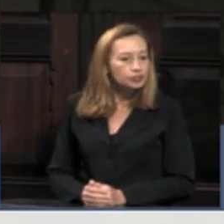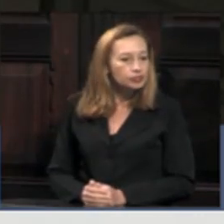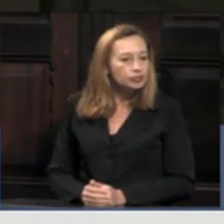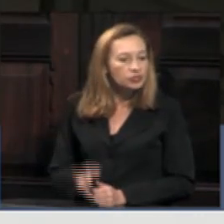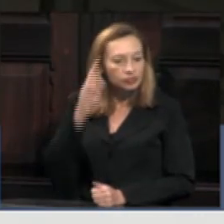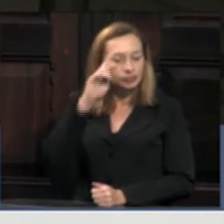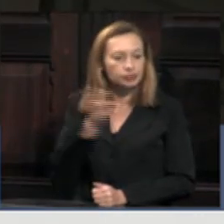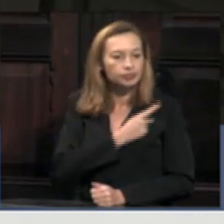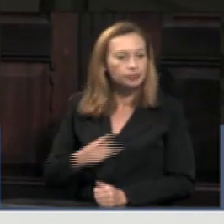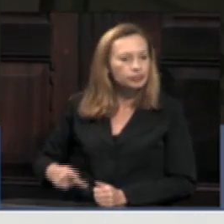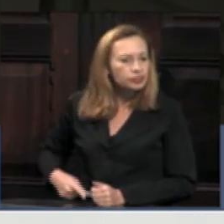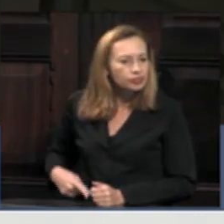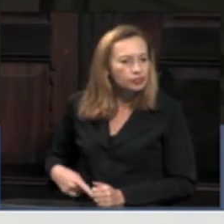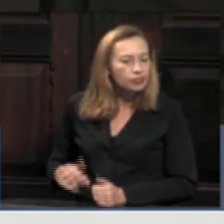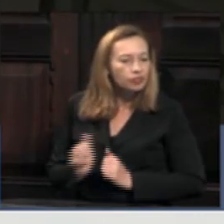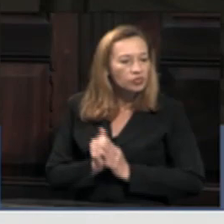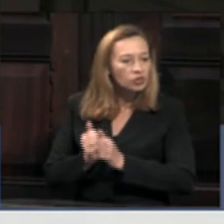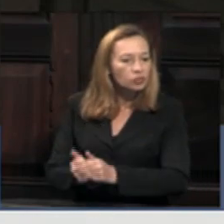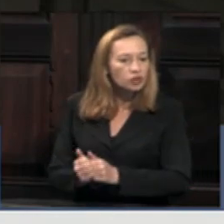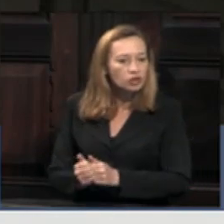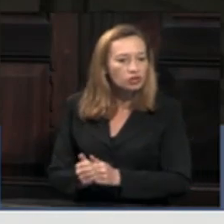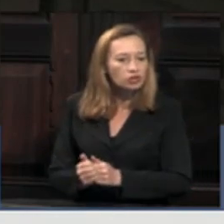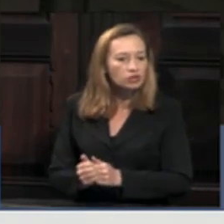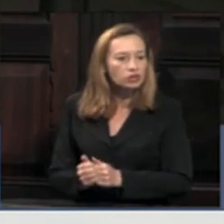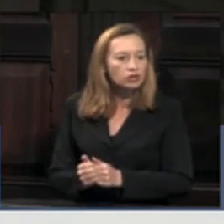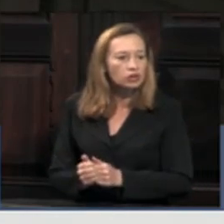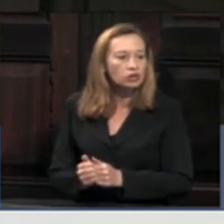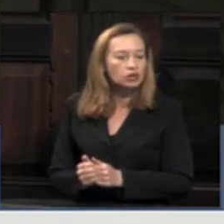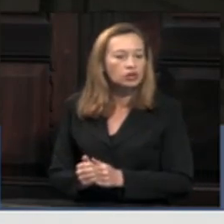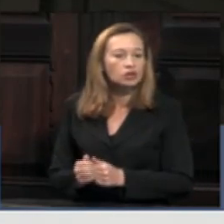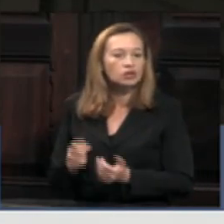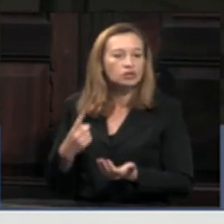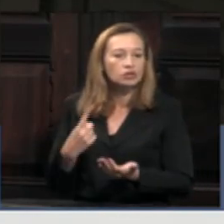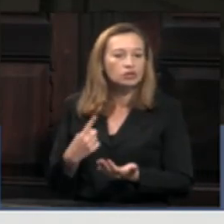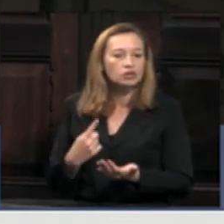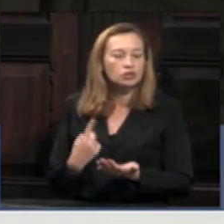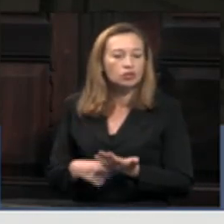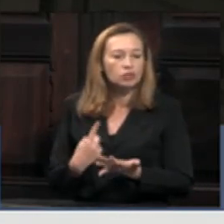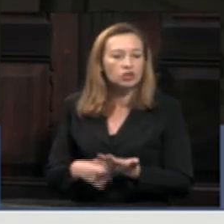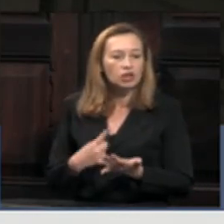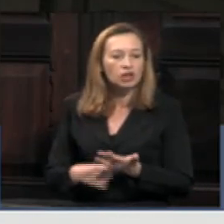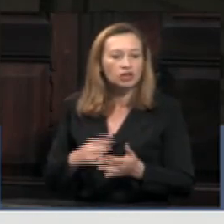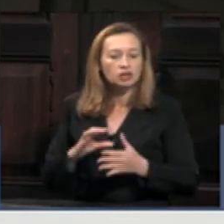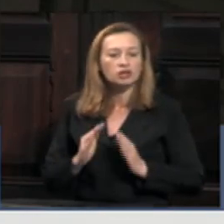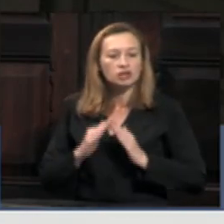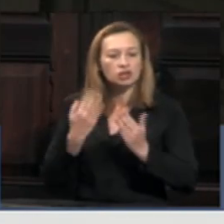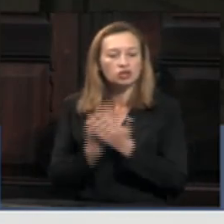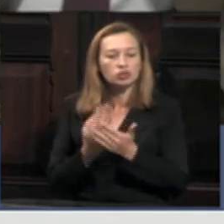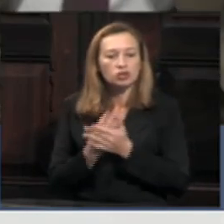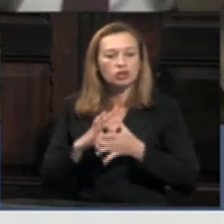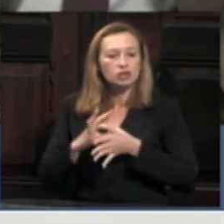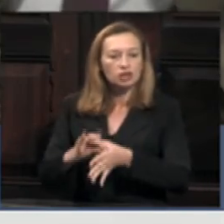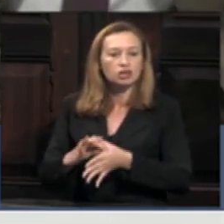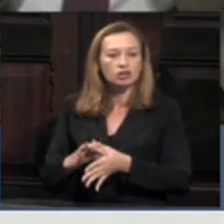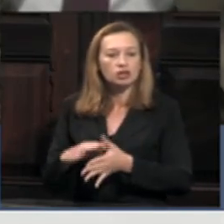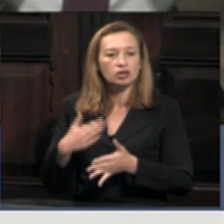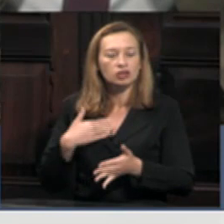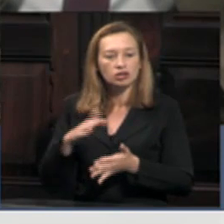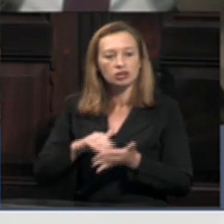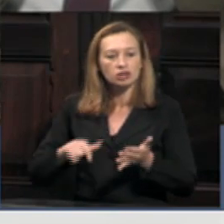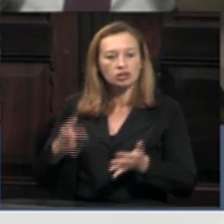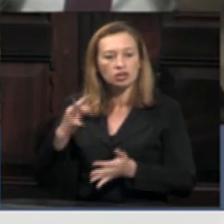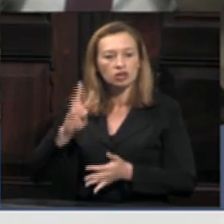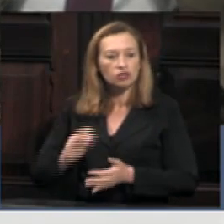Senhor presidente, acompanhando a decisão do Colégio de Líderes, meu parecer é pela derrubada do veto.